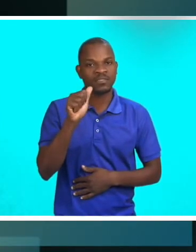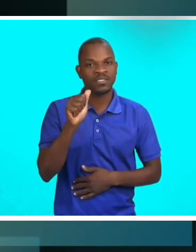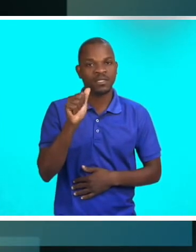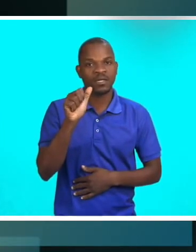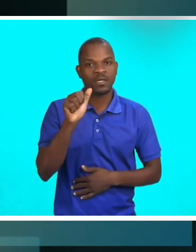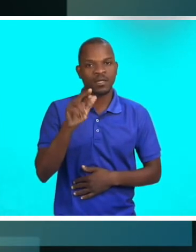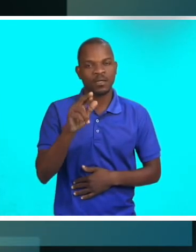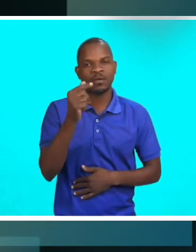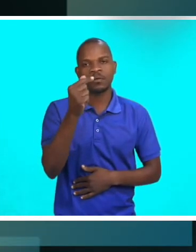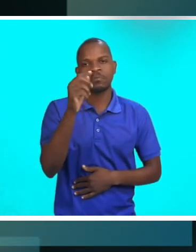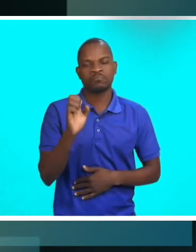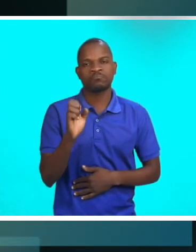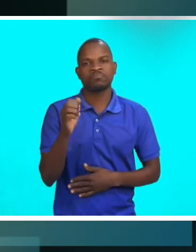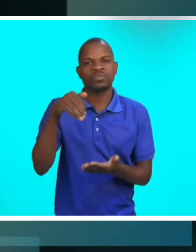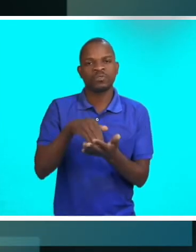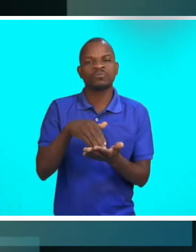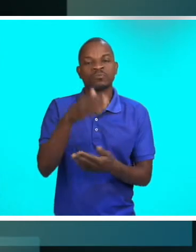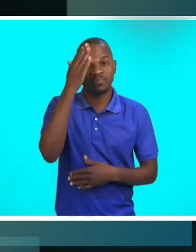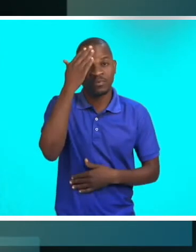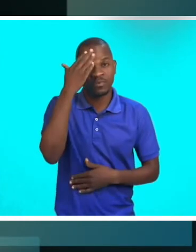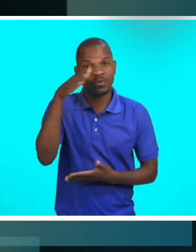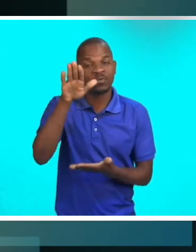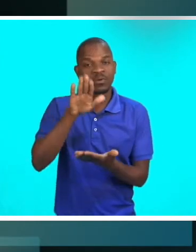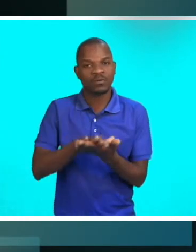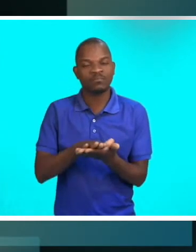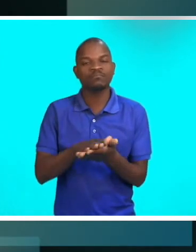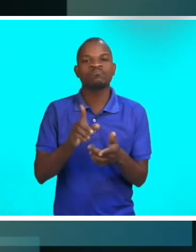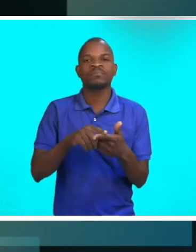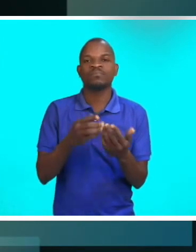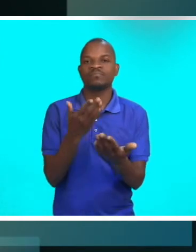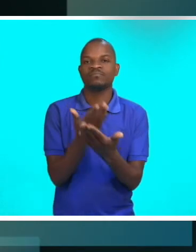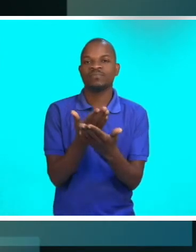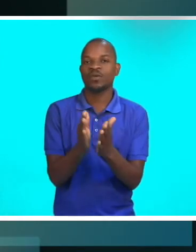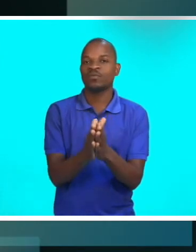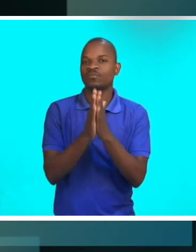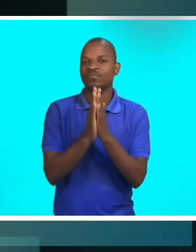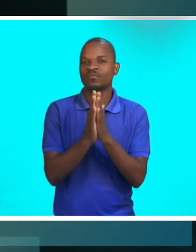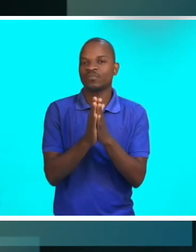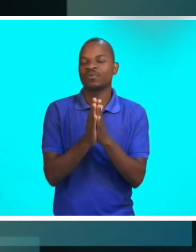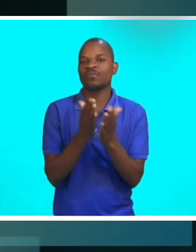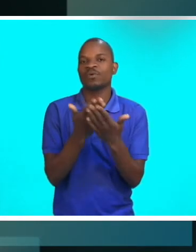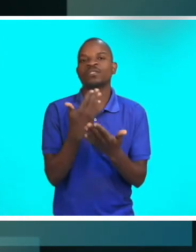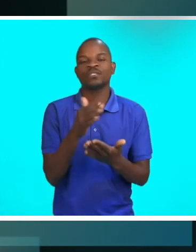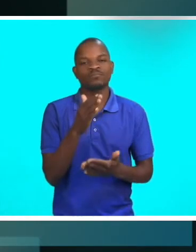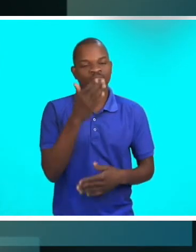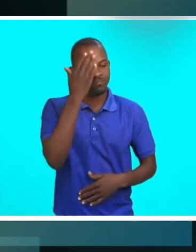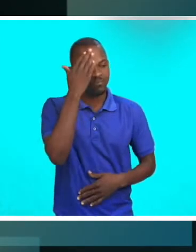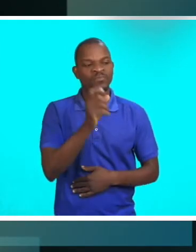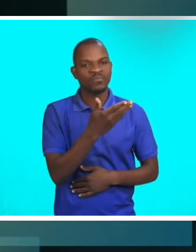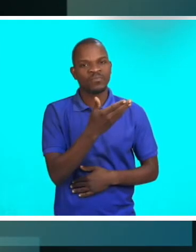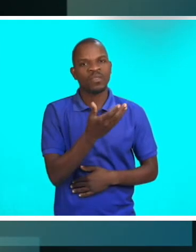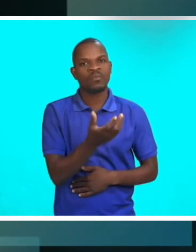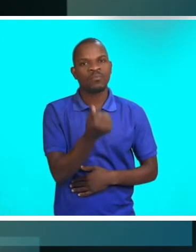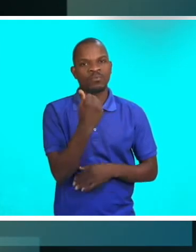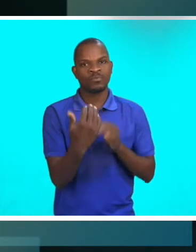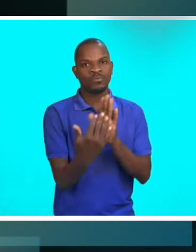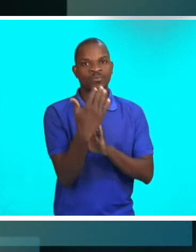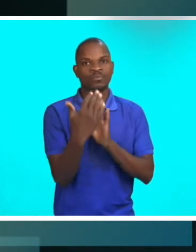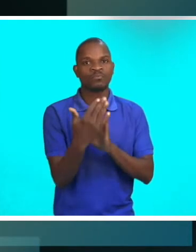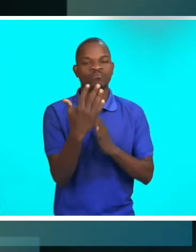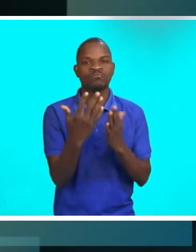centro e também agora agradecer por termos convidados, conhecer um pouco aqui a Maria Helena Pinto. Contas um